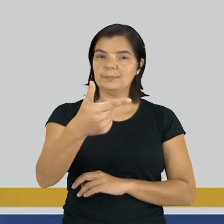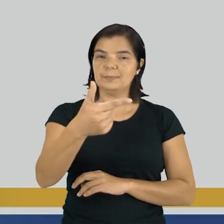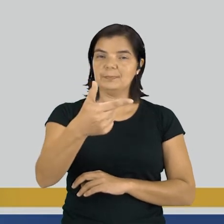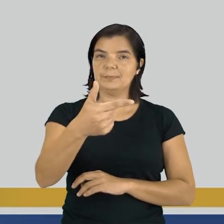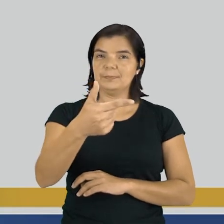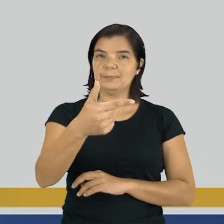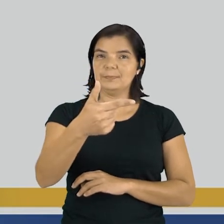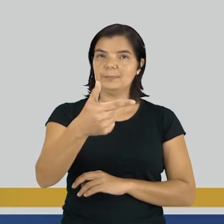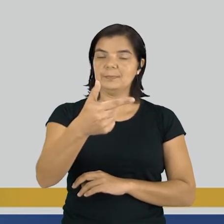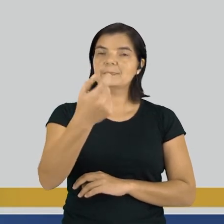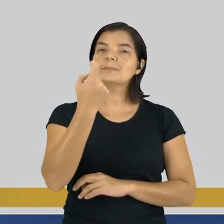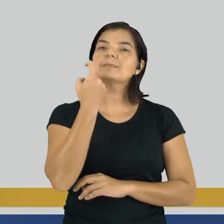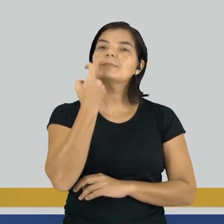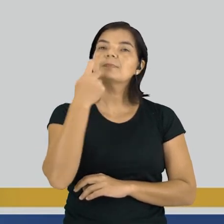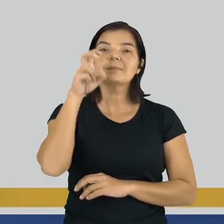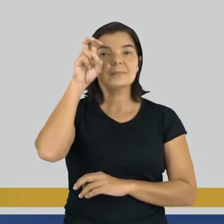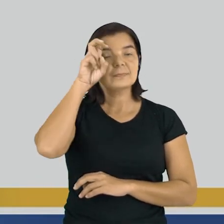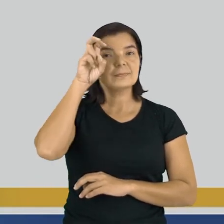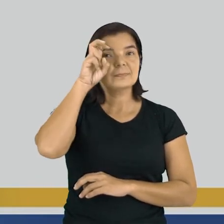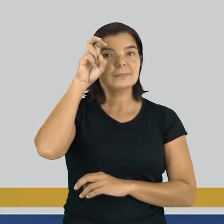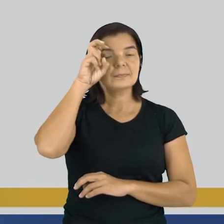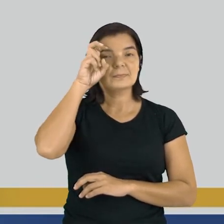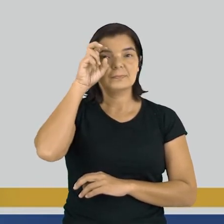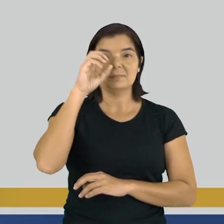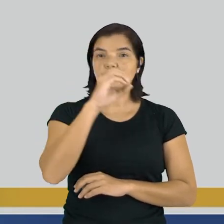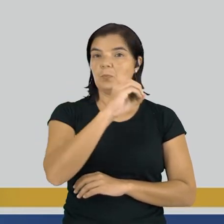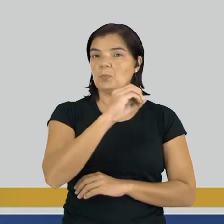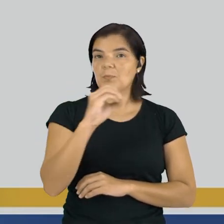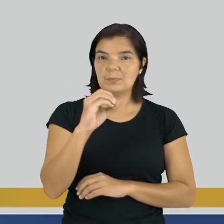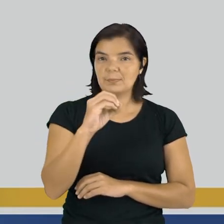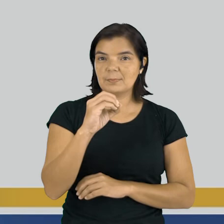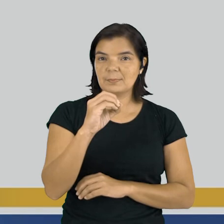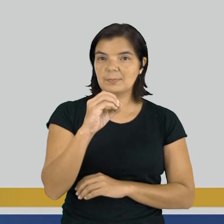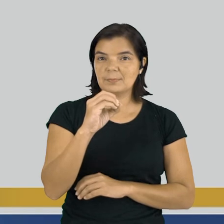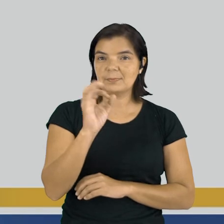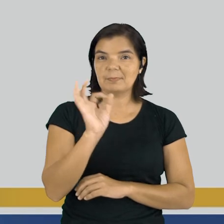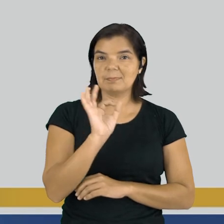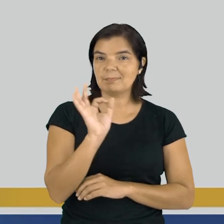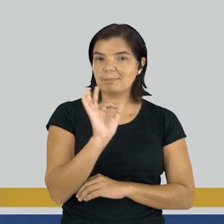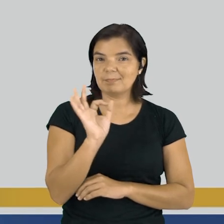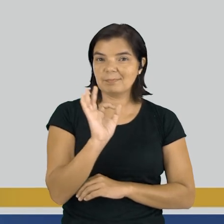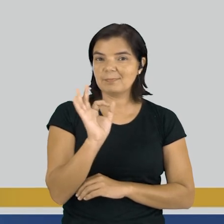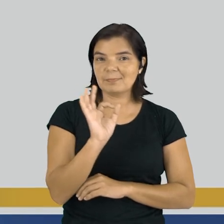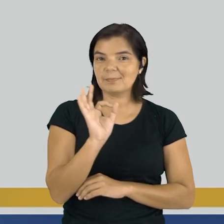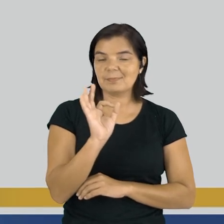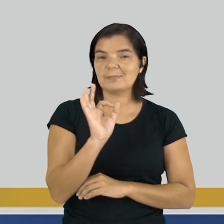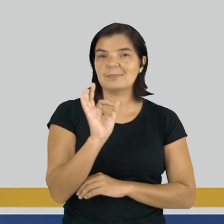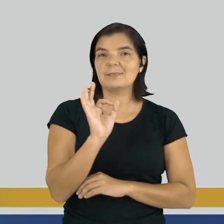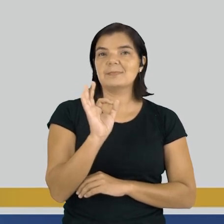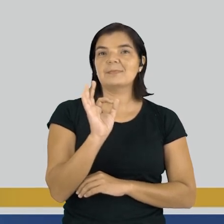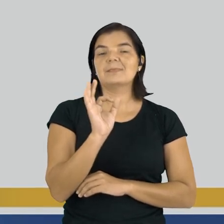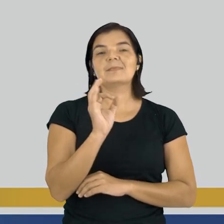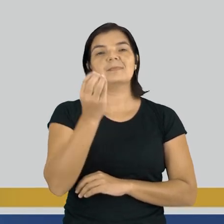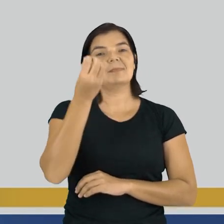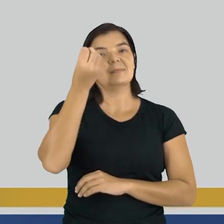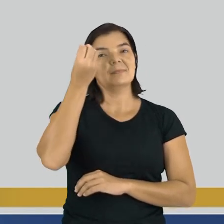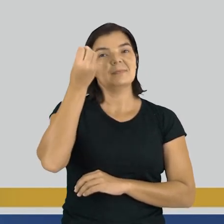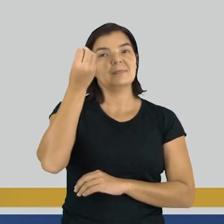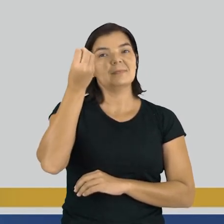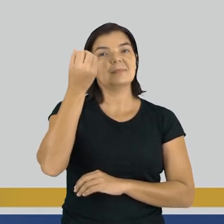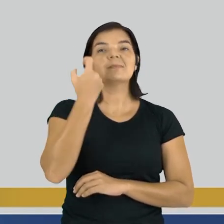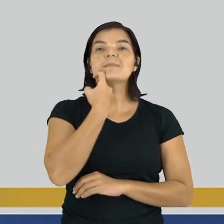arrecadou 2. Na quinta-feira, ela arrecadou nada, 0, não arrecadou nada. E